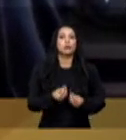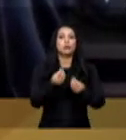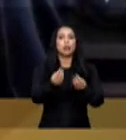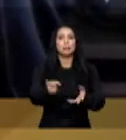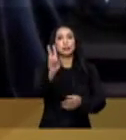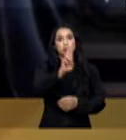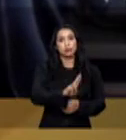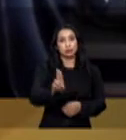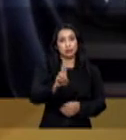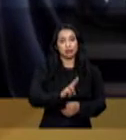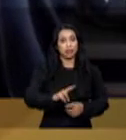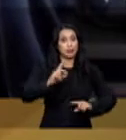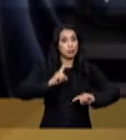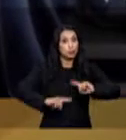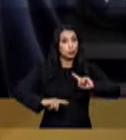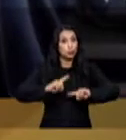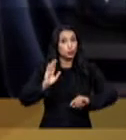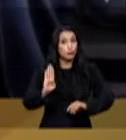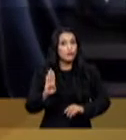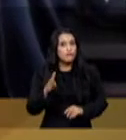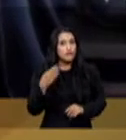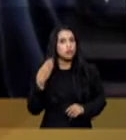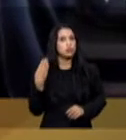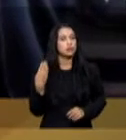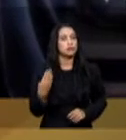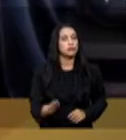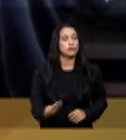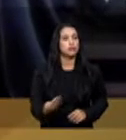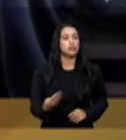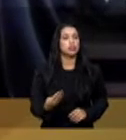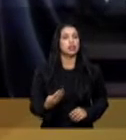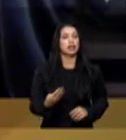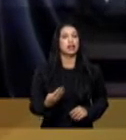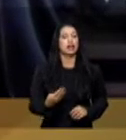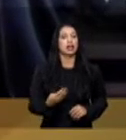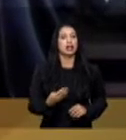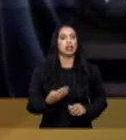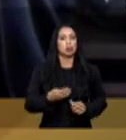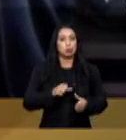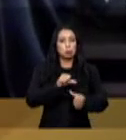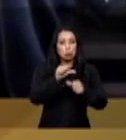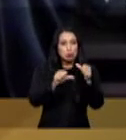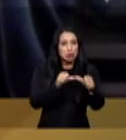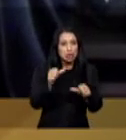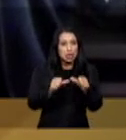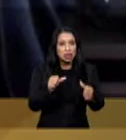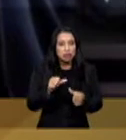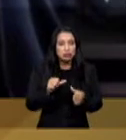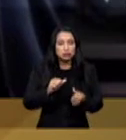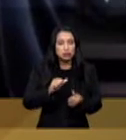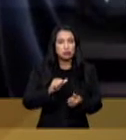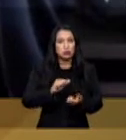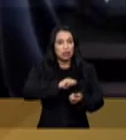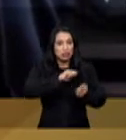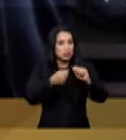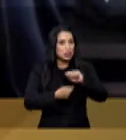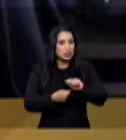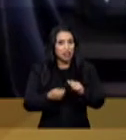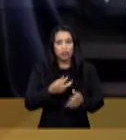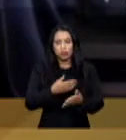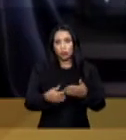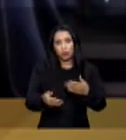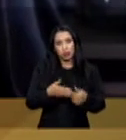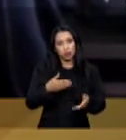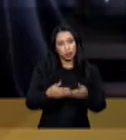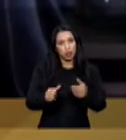produto falsificado, corrompido, adulterado ou alterado. Portanto, nós